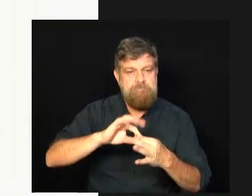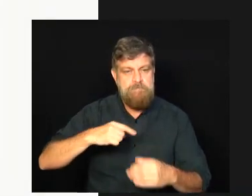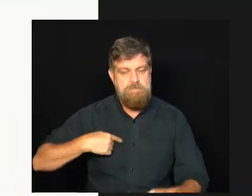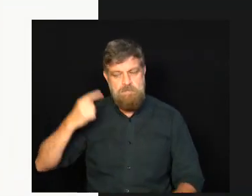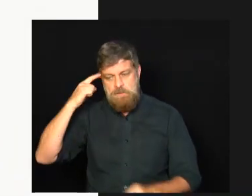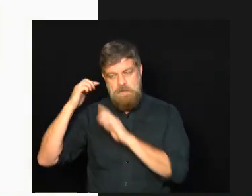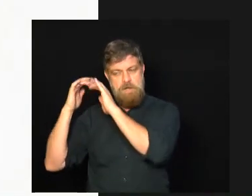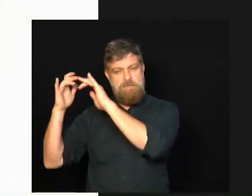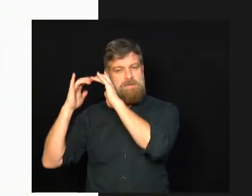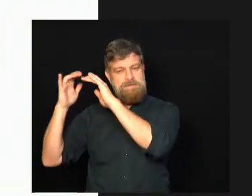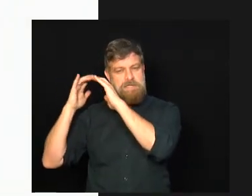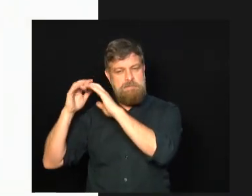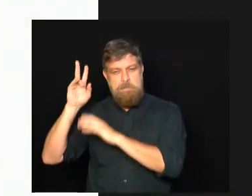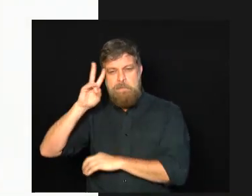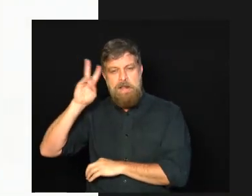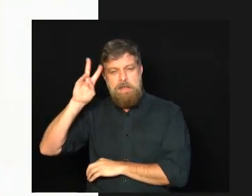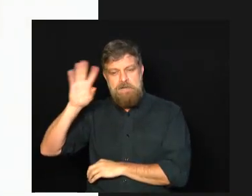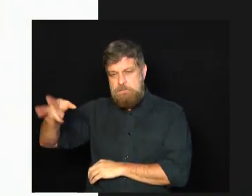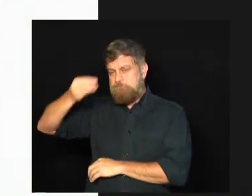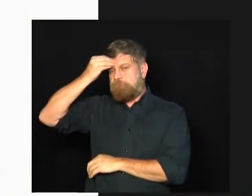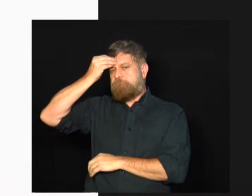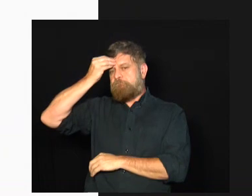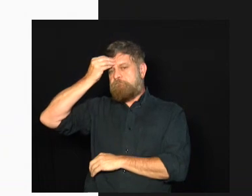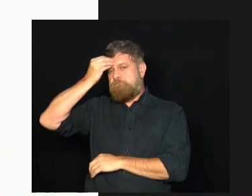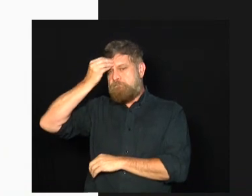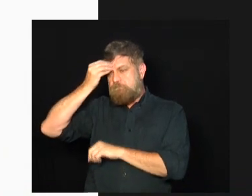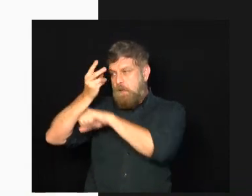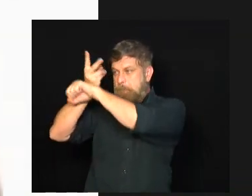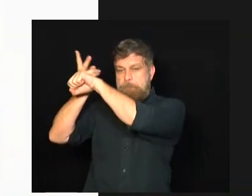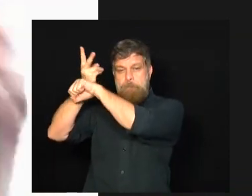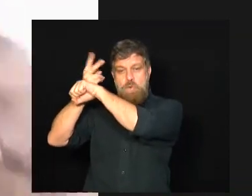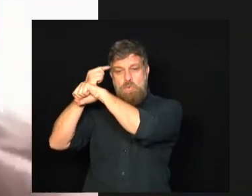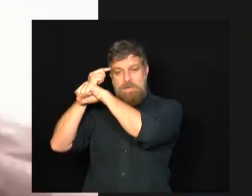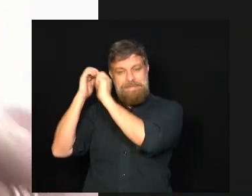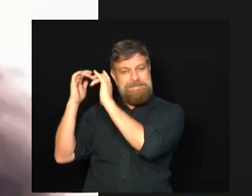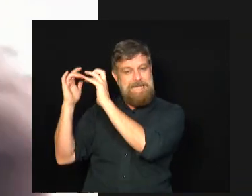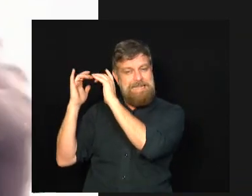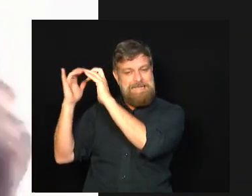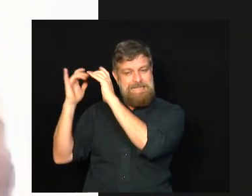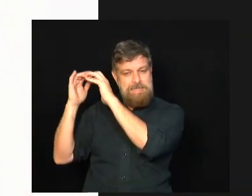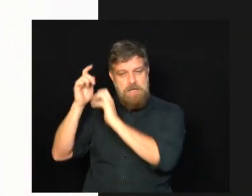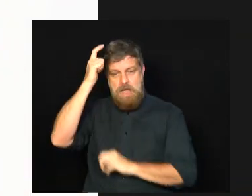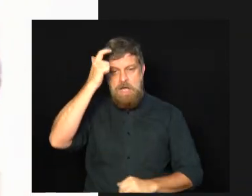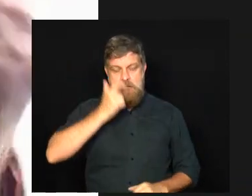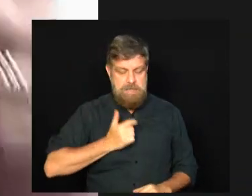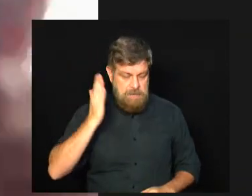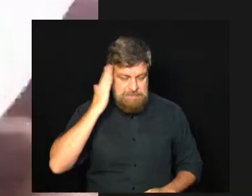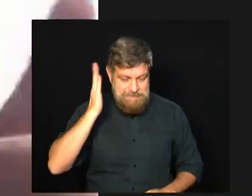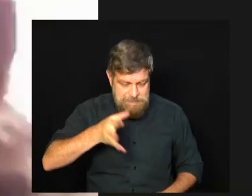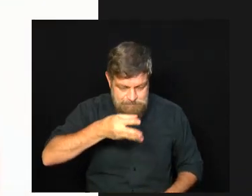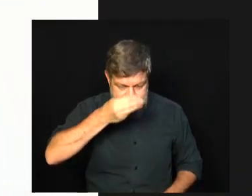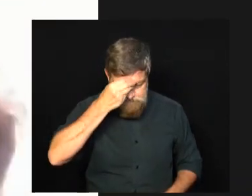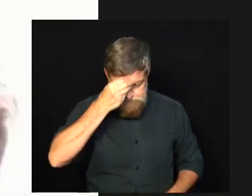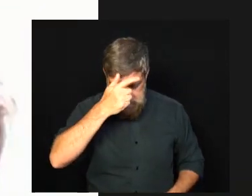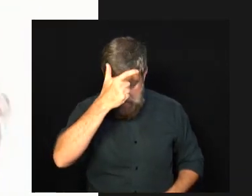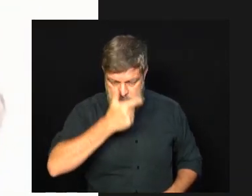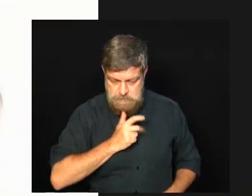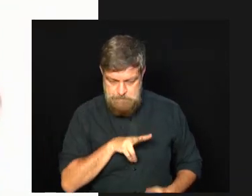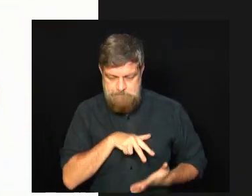cérebro vai lá e pega o arquivo. Eu estou com a reação, com a reação